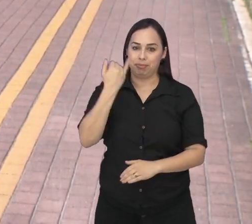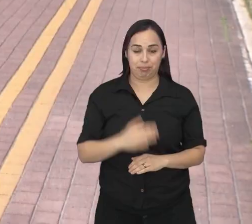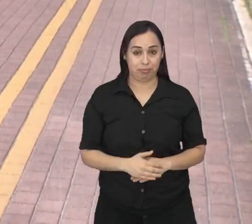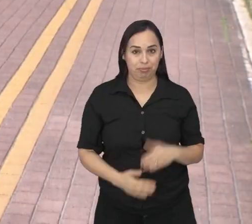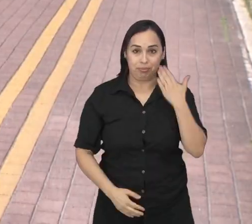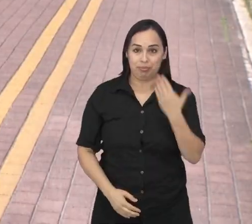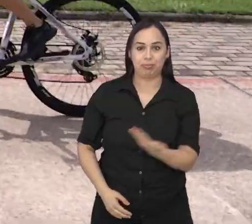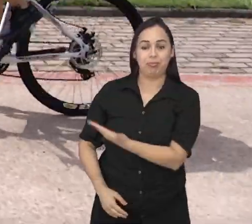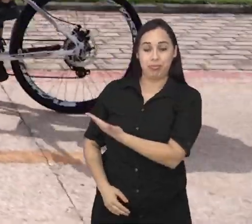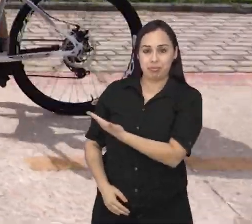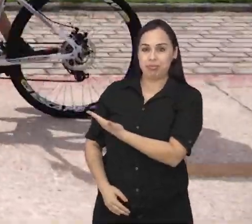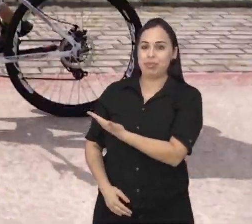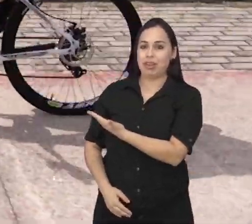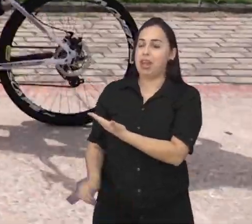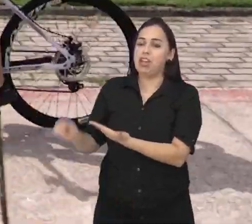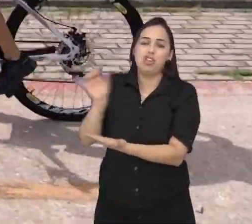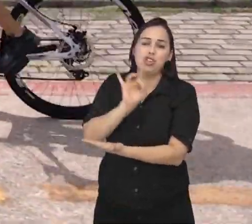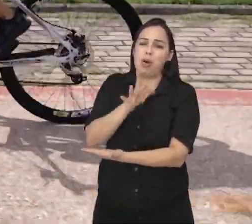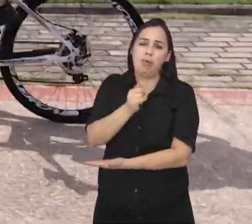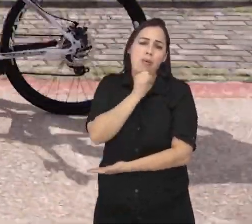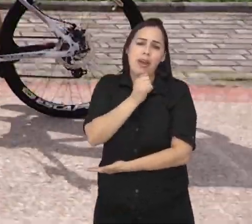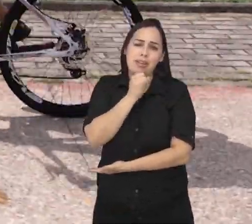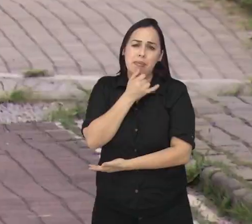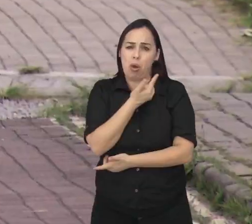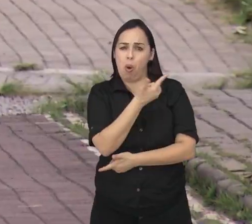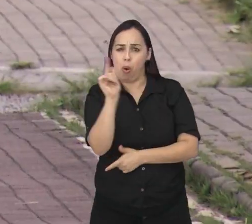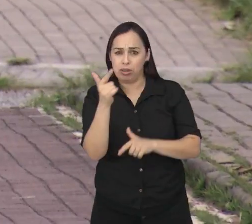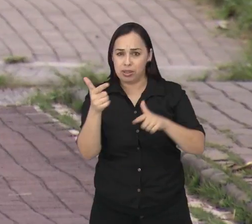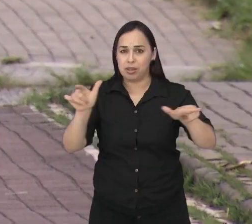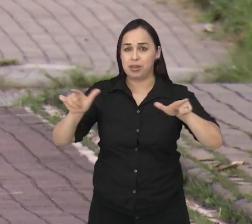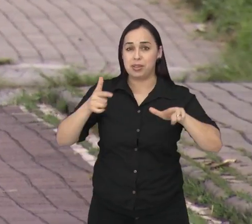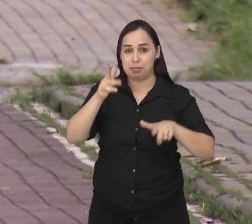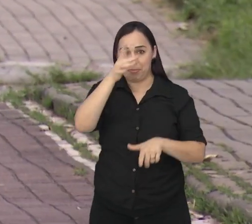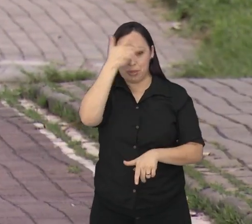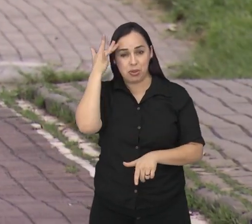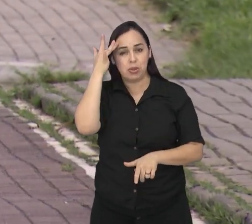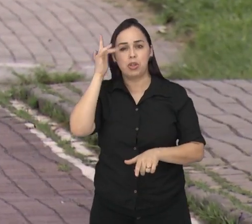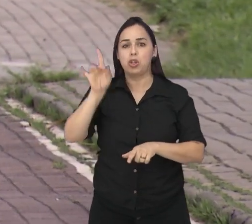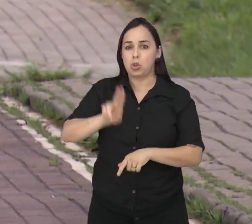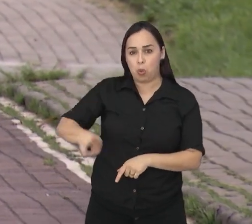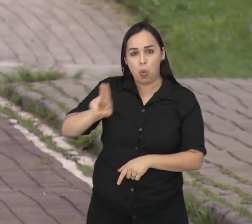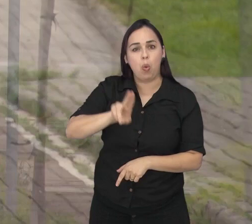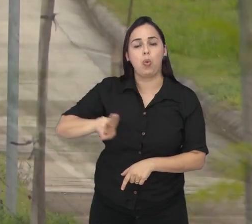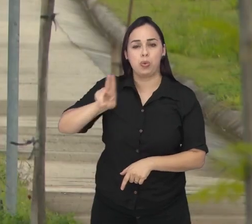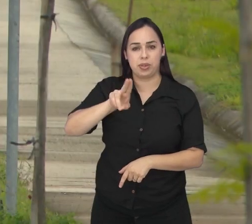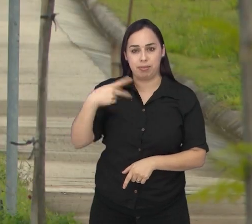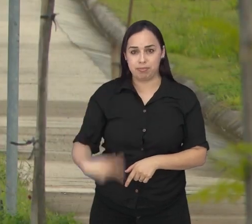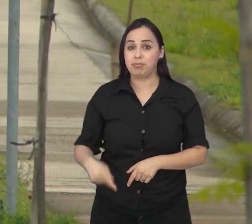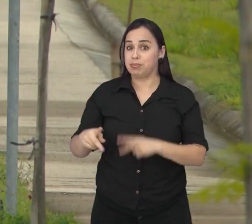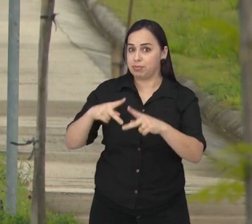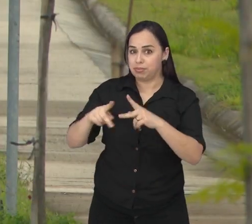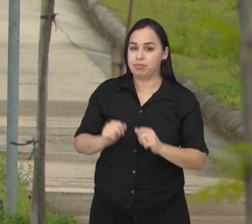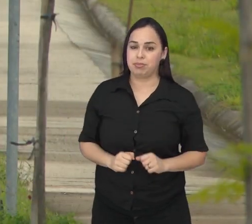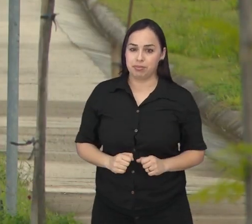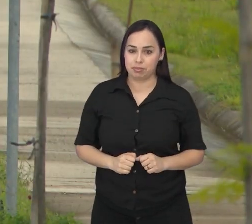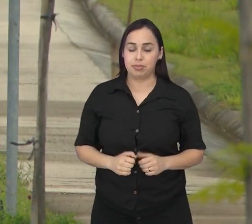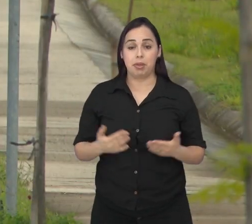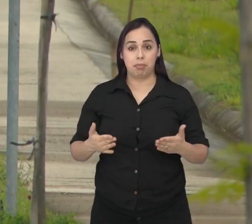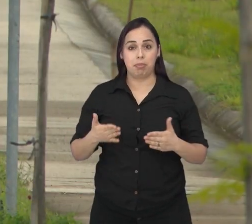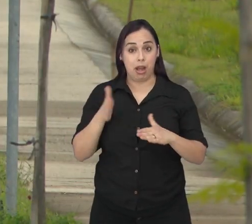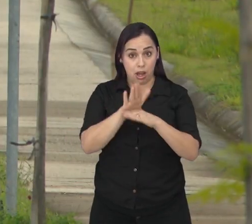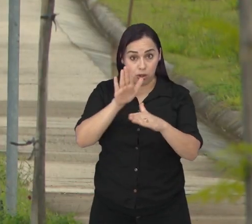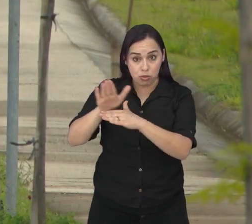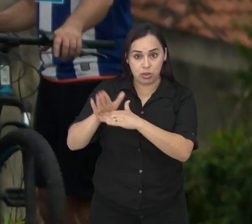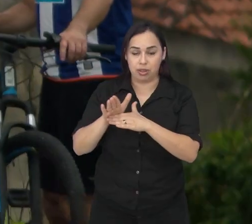forma bem importante. E a Cristiane é apenas um exemplo dentre as diversas pessoas que optaram pelas bicicletas em São